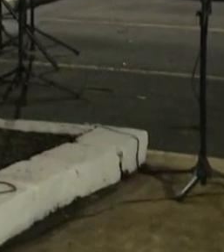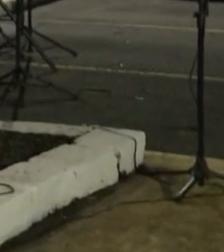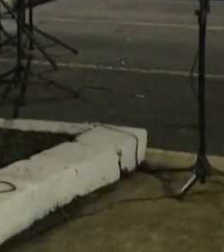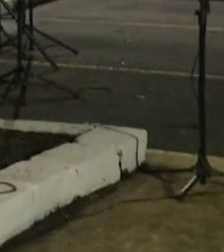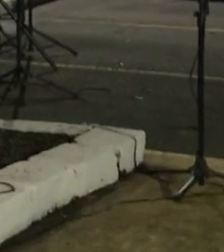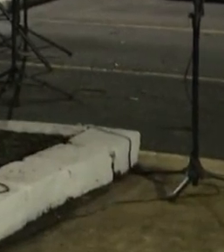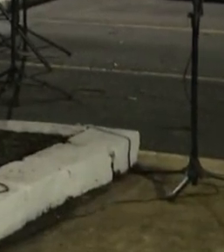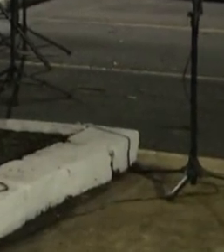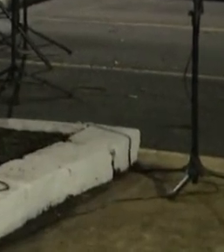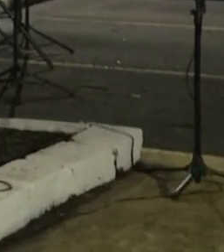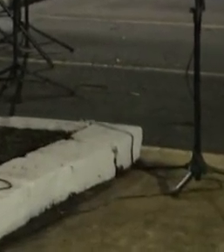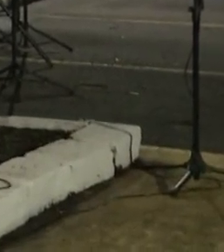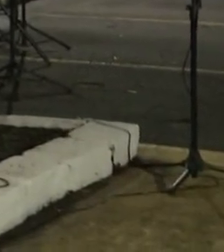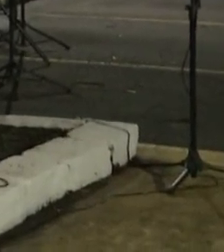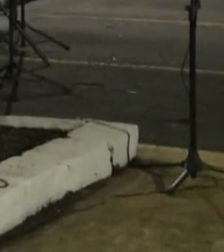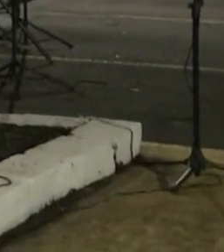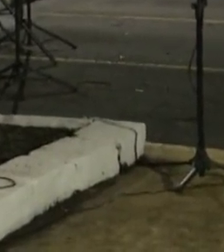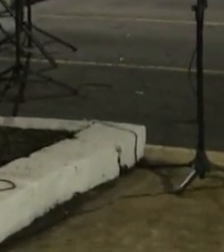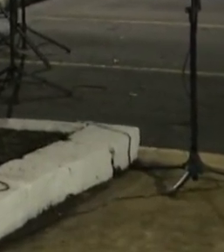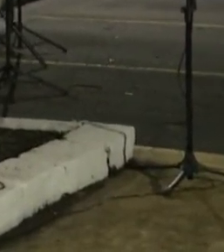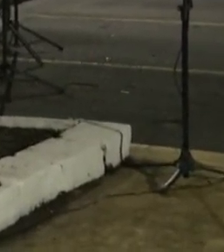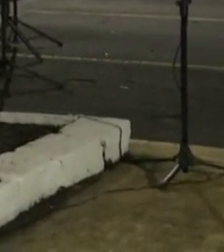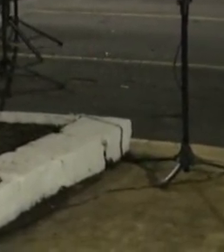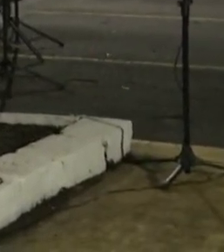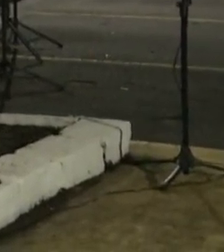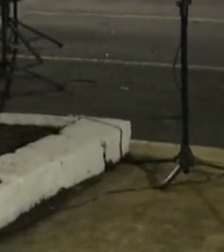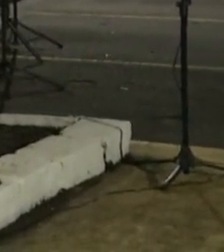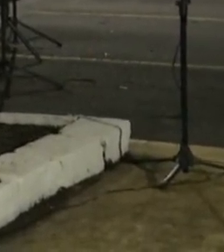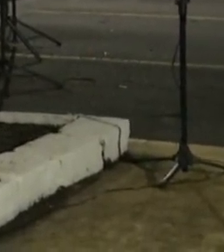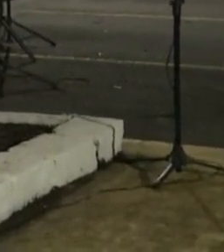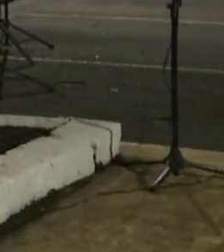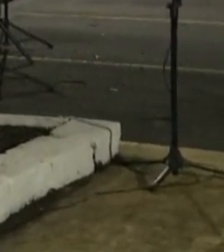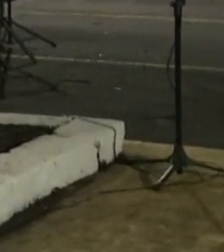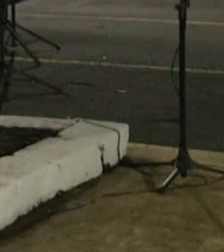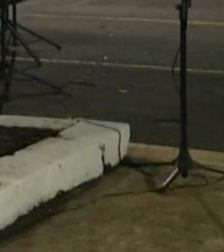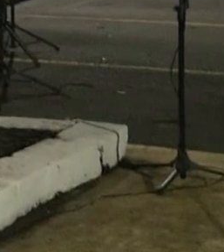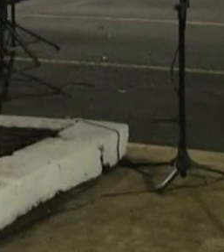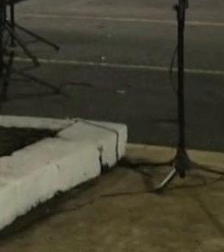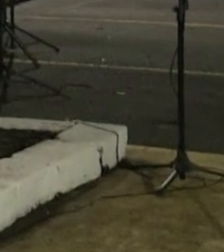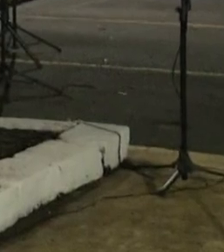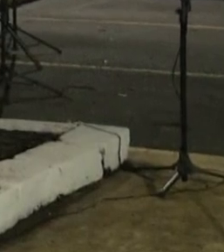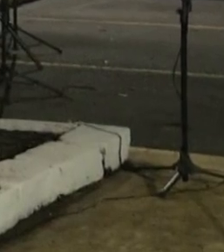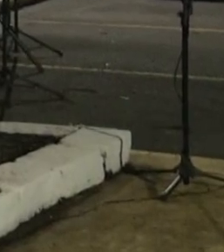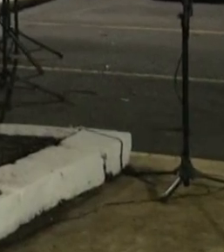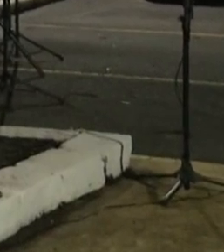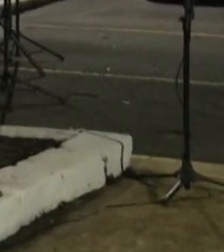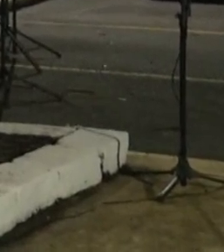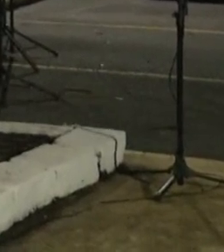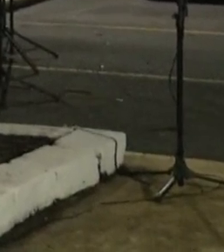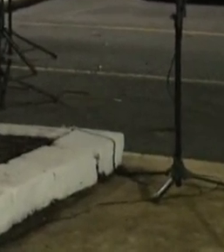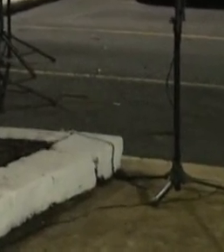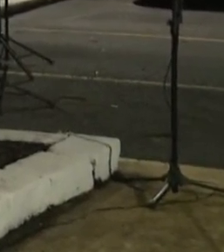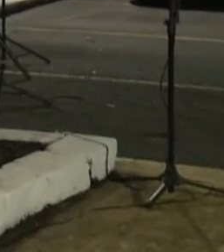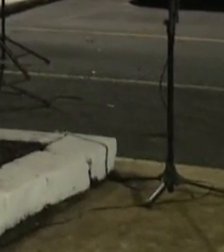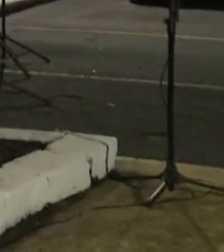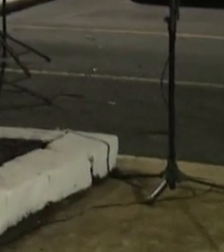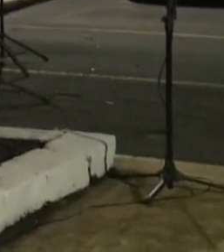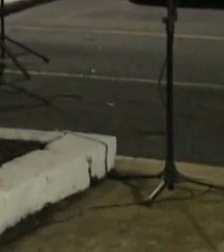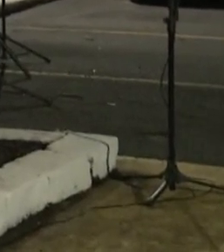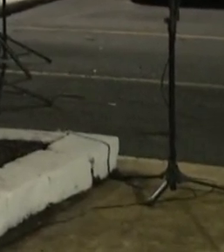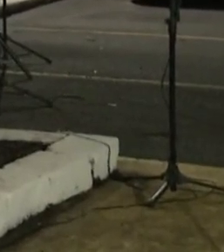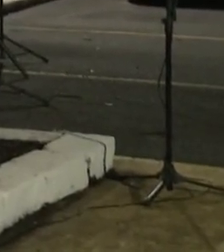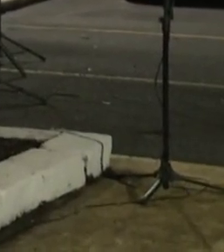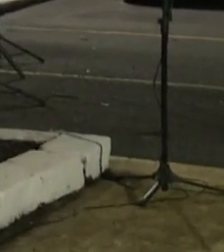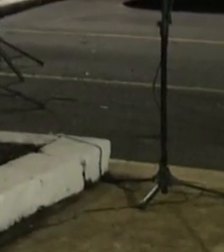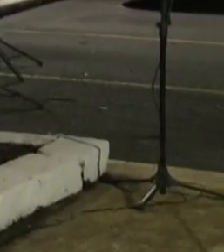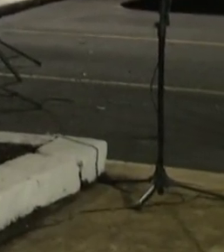Antes de me despedir, deixa ao sambista mais novo. A gente finaliza aqui a nossa festa no Morro